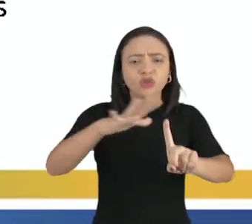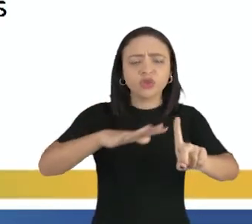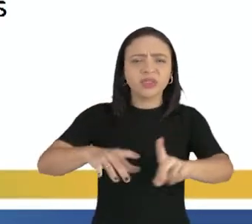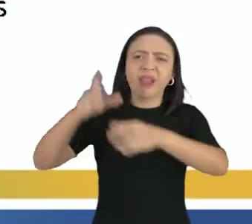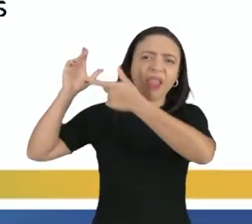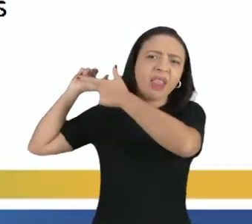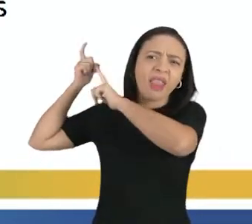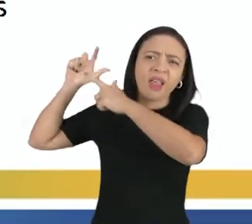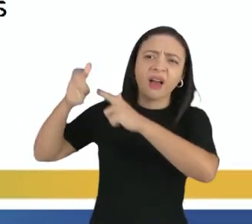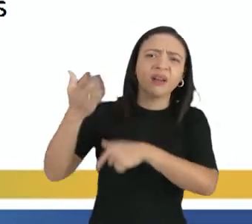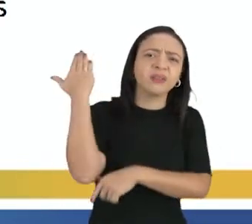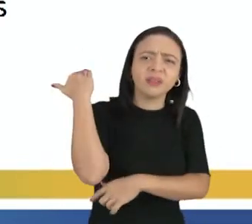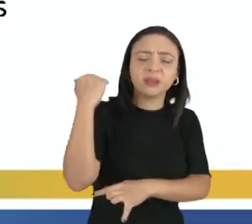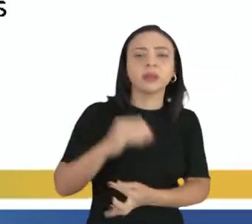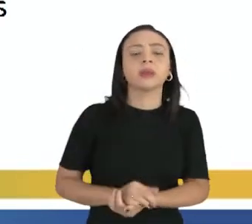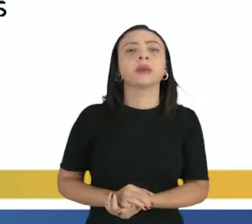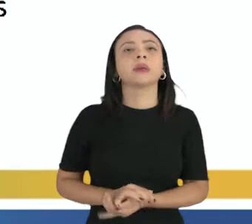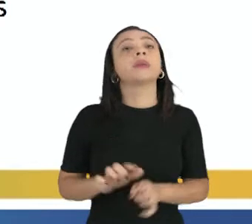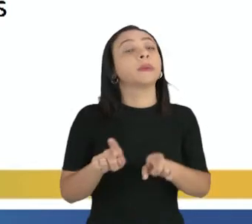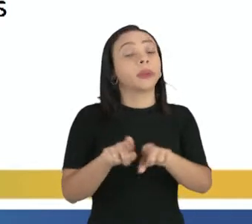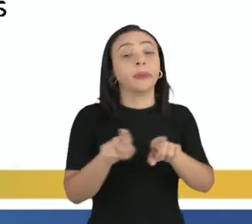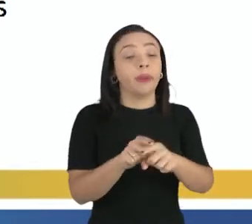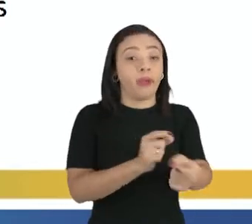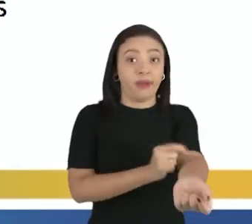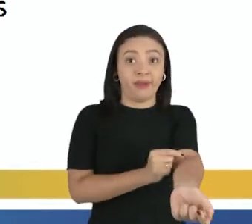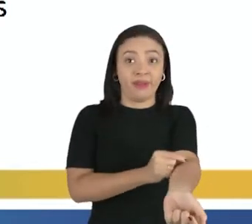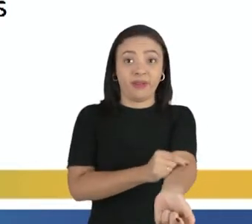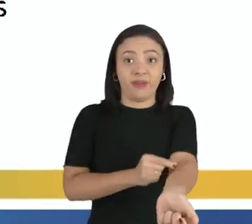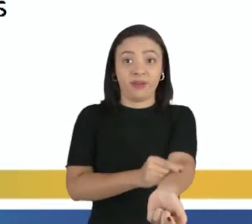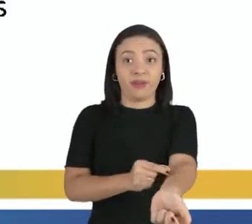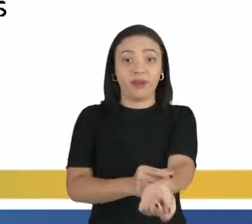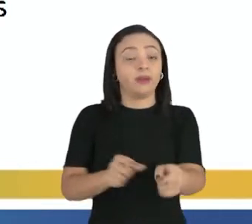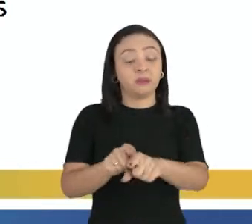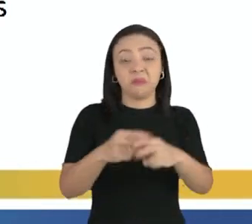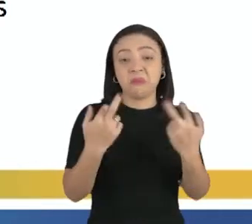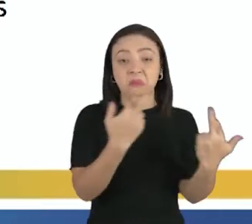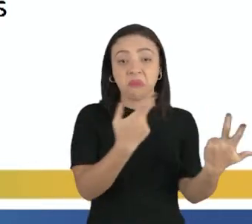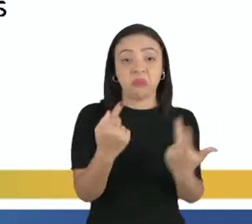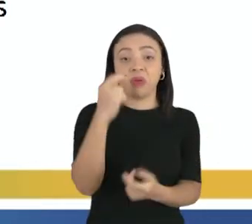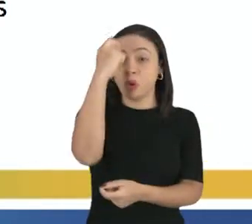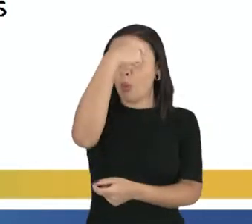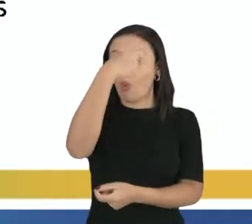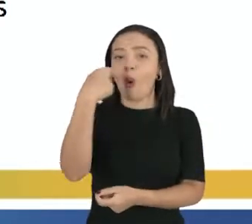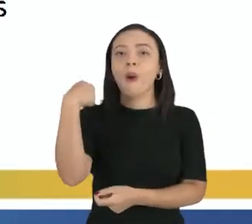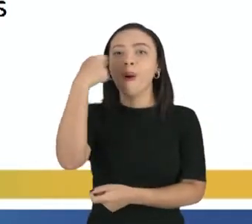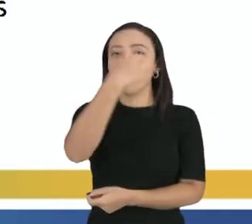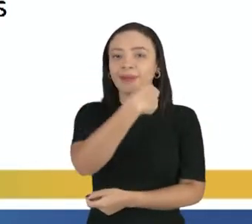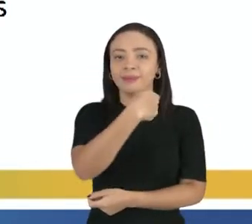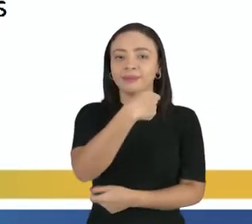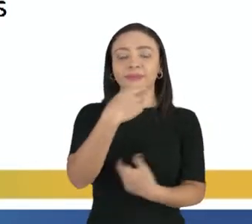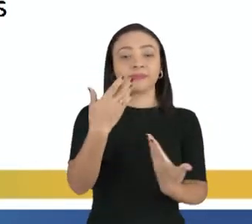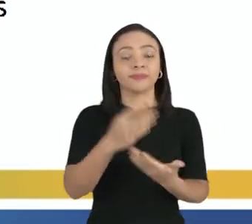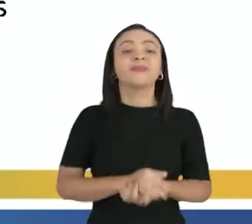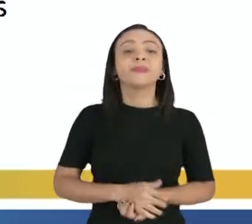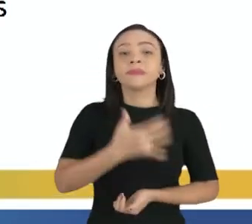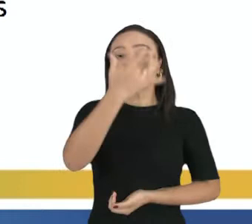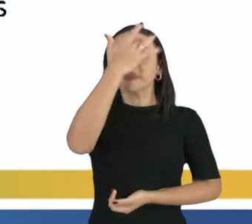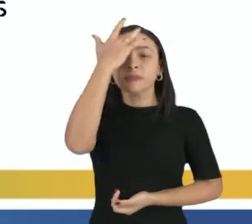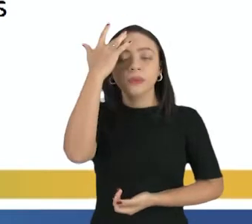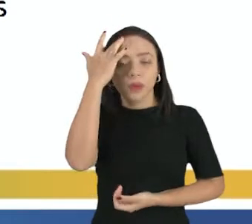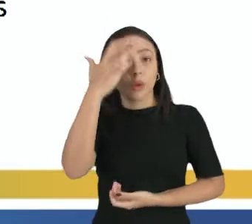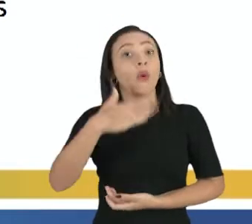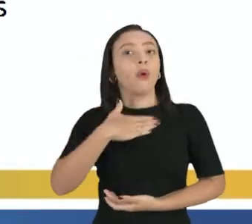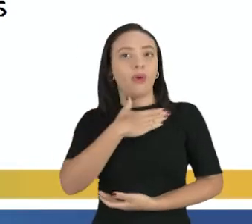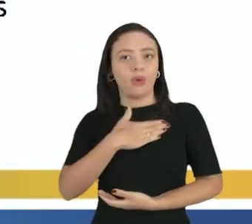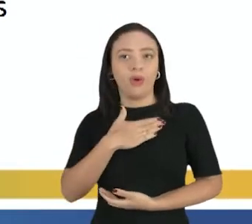anos. Assim como a escarificação, assim como a maquiagem. As pessoas, elas costumam